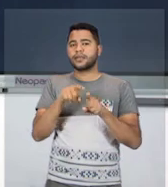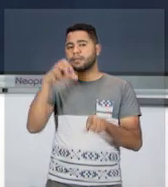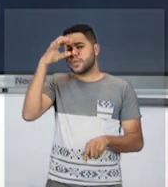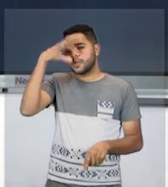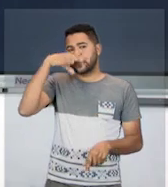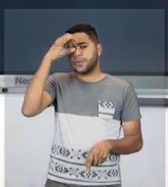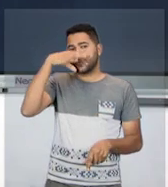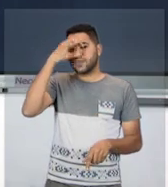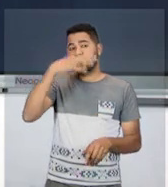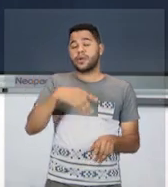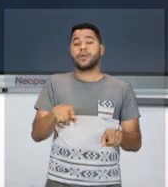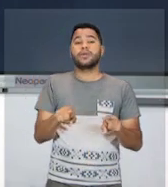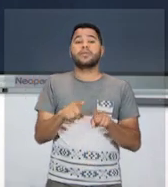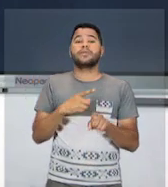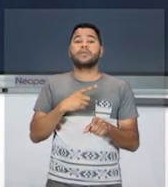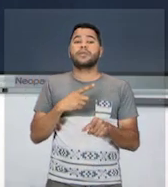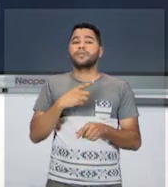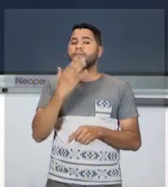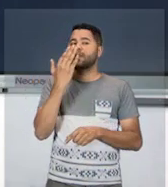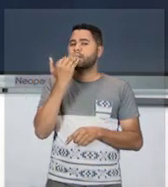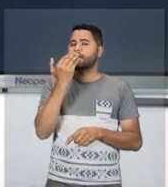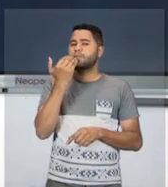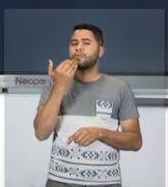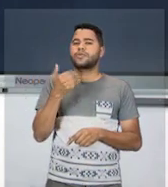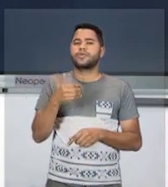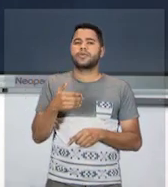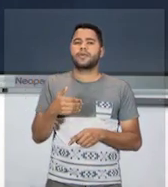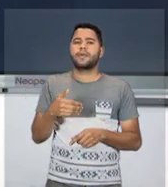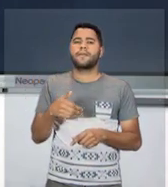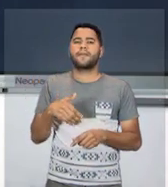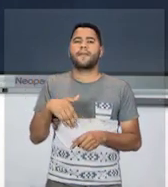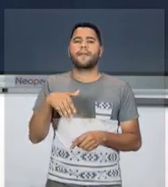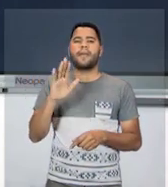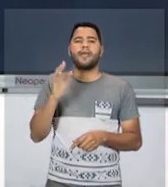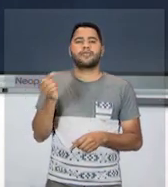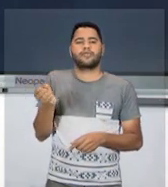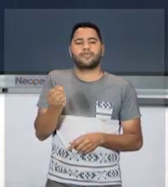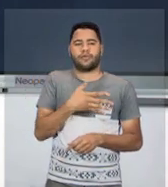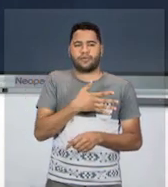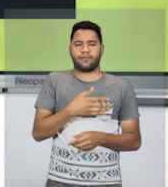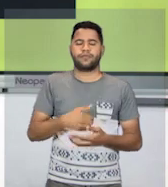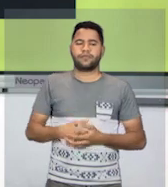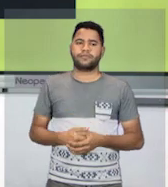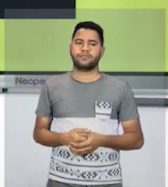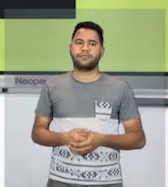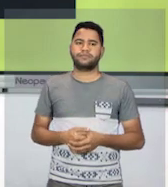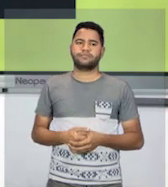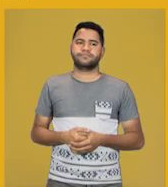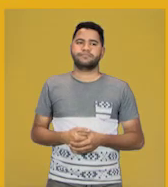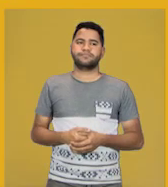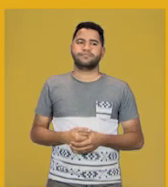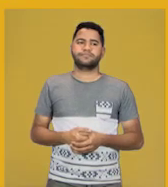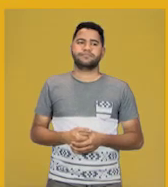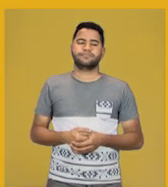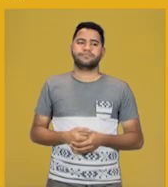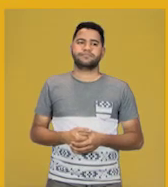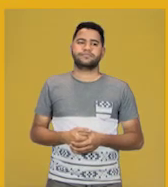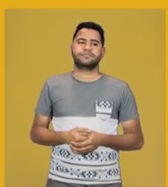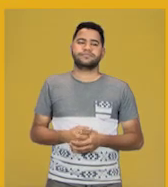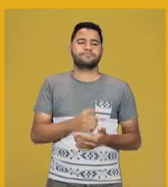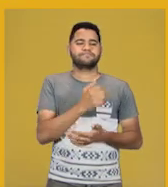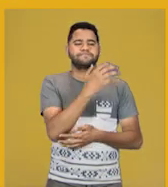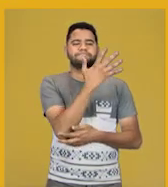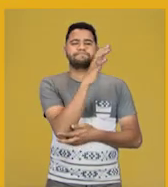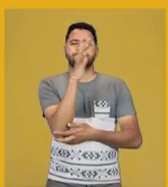Então temos aí uma comidinha mais fresca Ok da horta e é